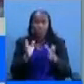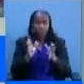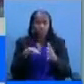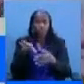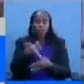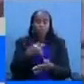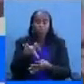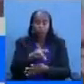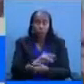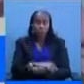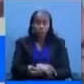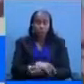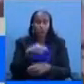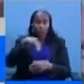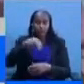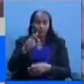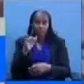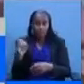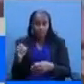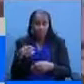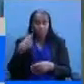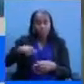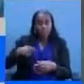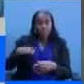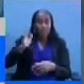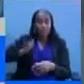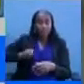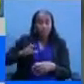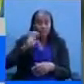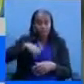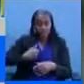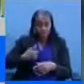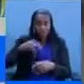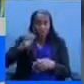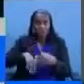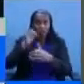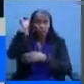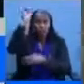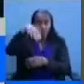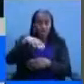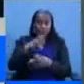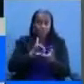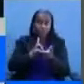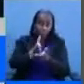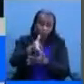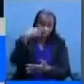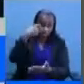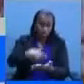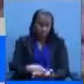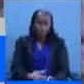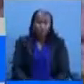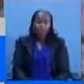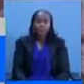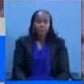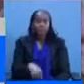sempre selecionar. Para Marco Correia, presidente da Federação Cabo-Verdiana de Basquetebol, a aposta é na continuidade. Estamos